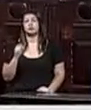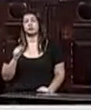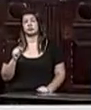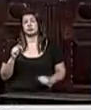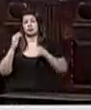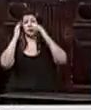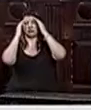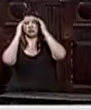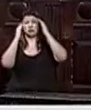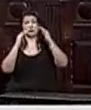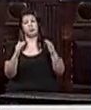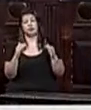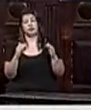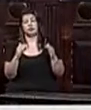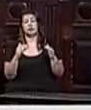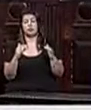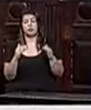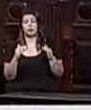respeitar